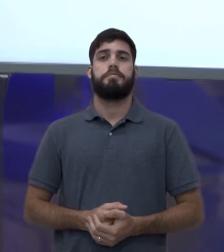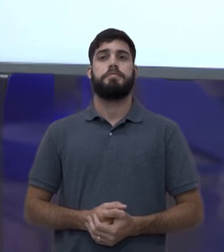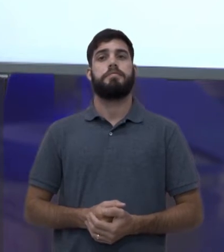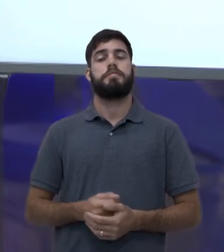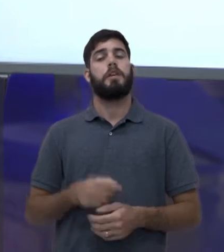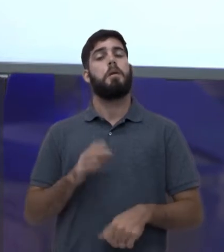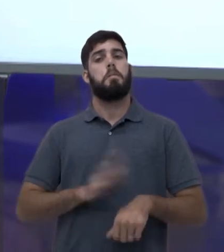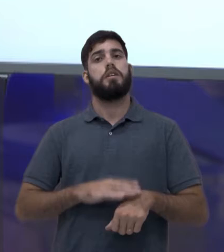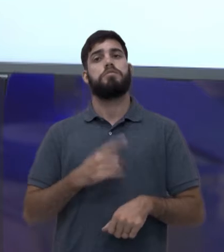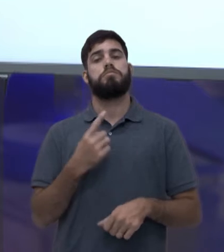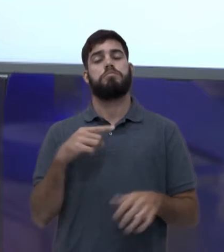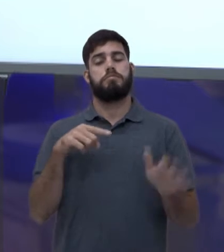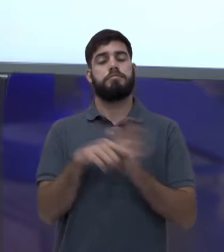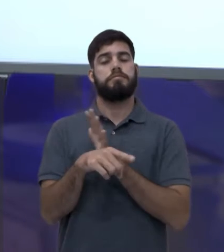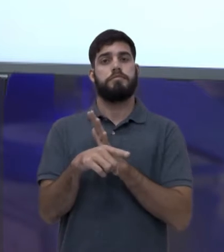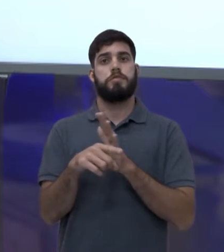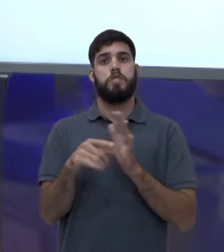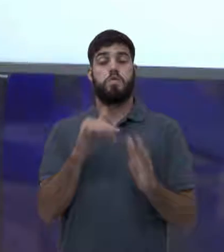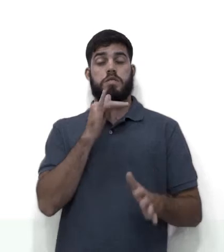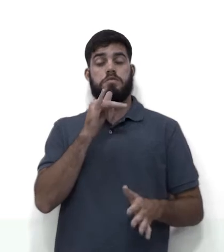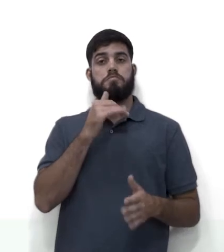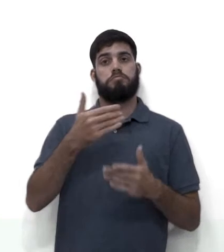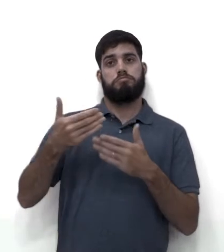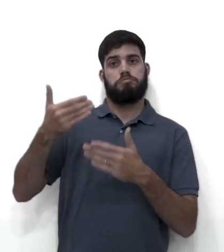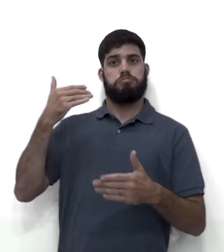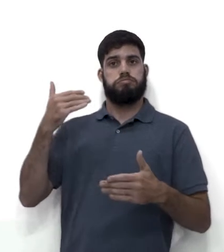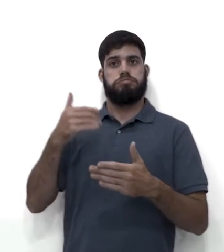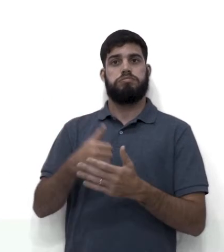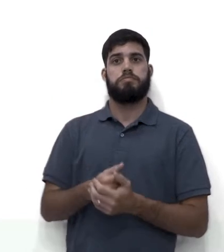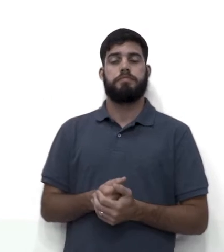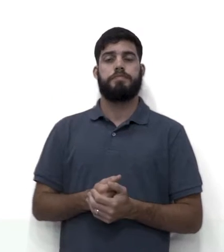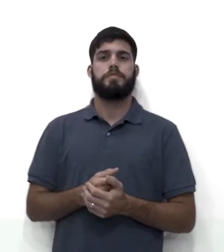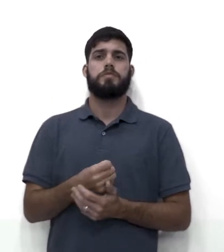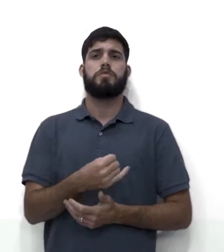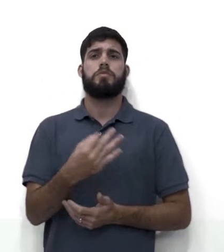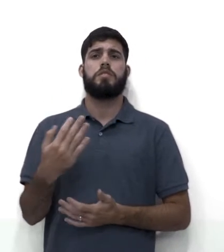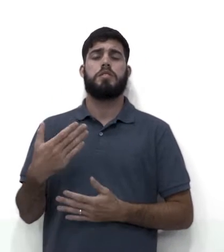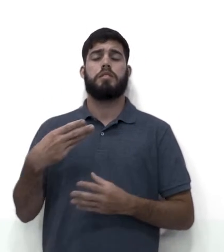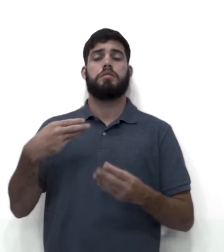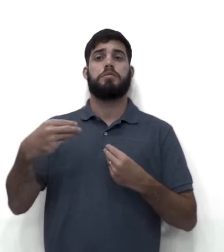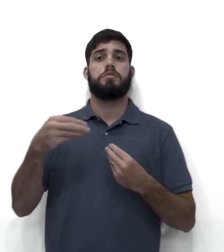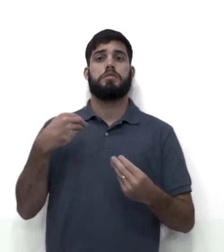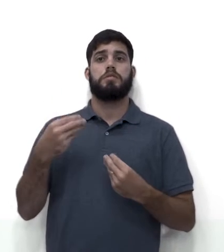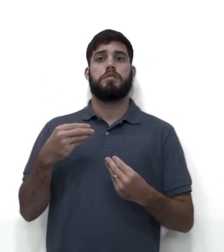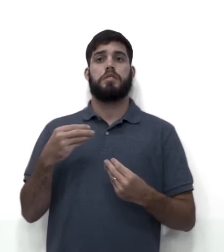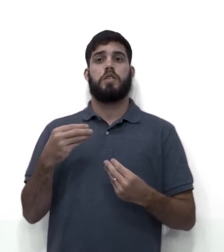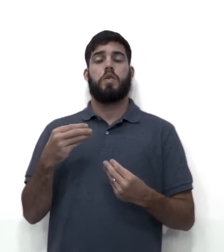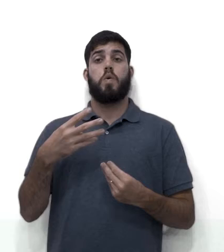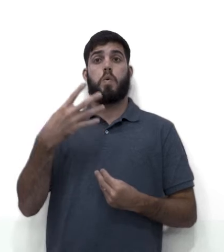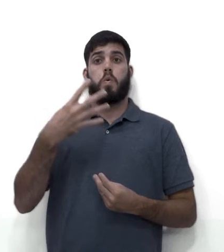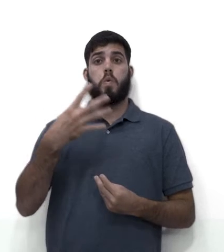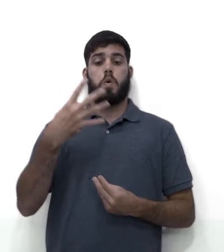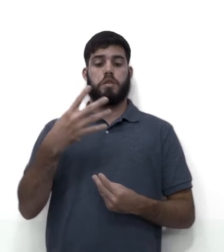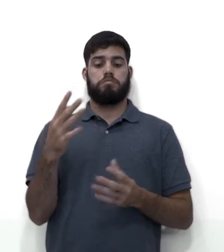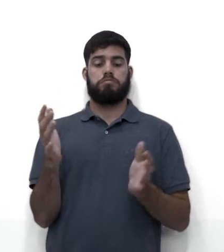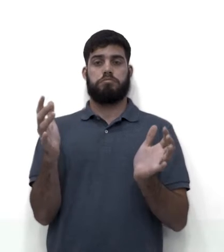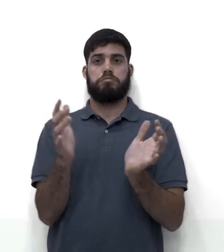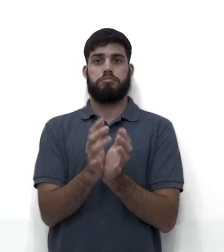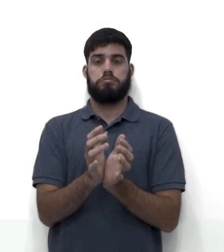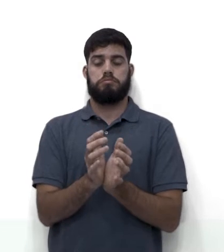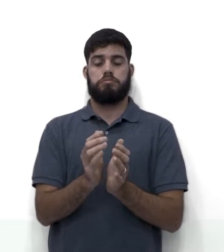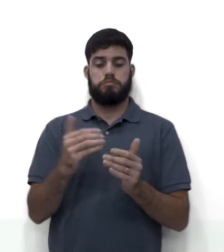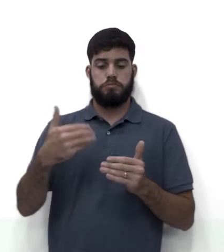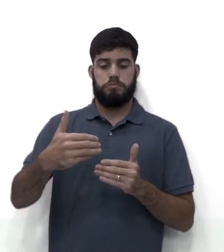mais uma pergunta do exemplo anterior. Quantas bonecas precisamos para representar o quarto termo